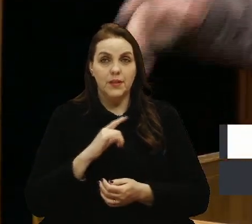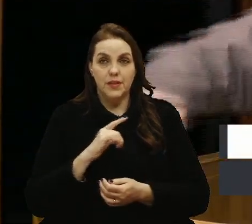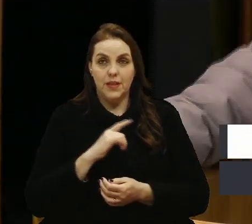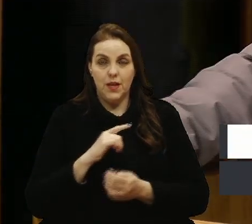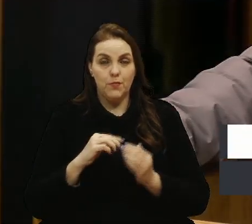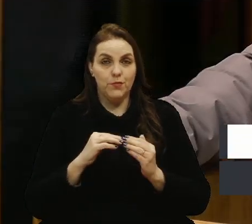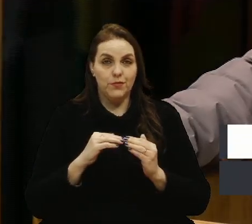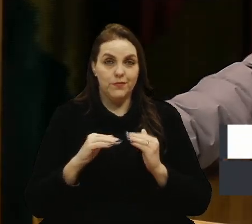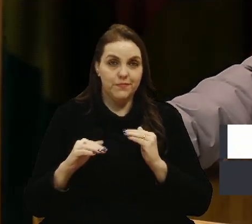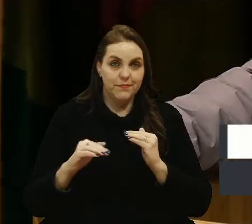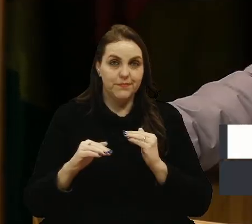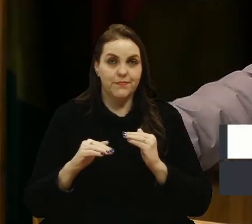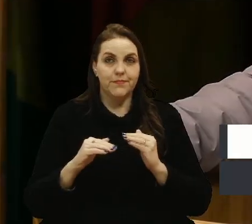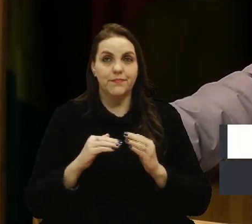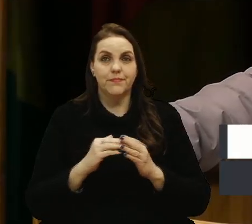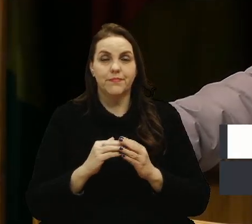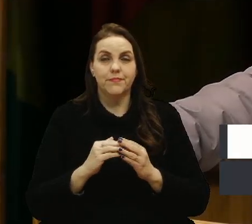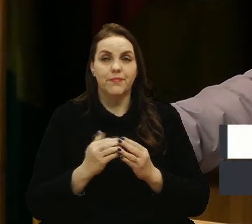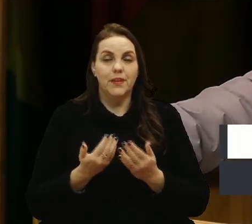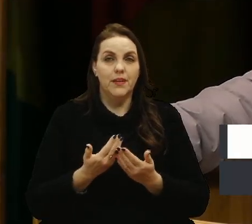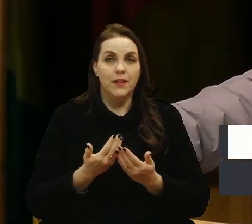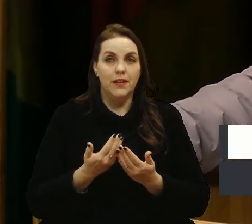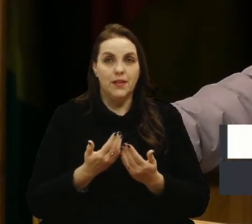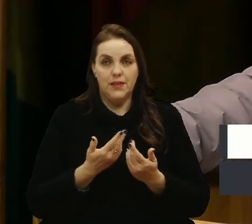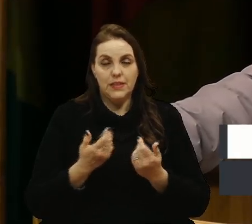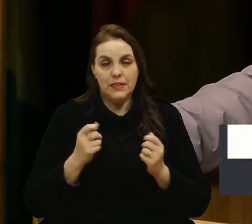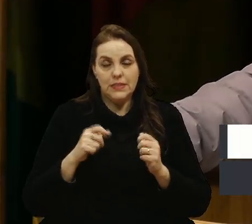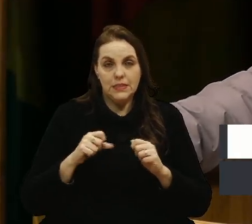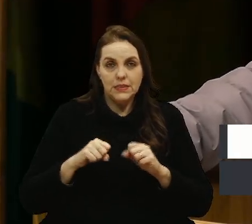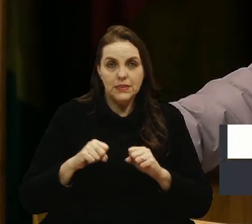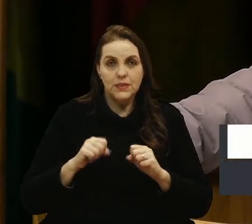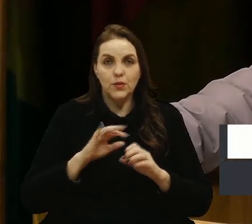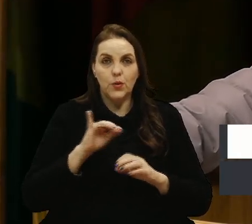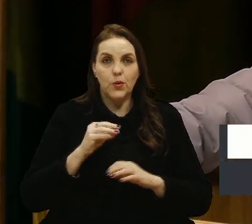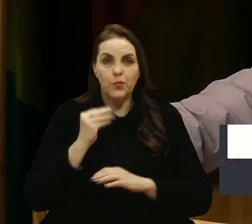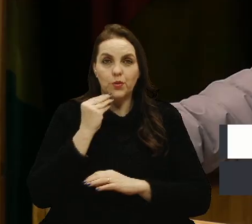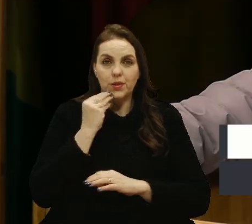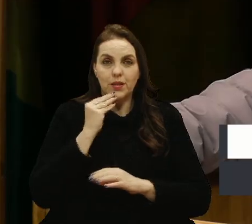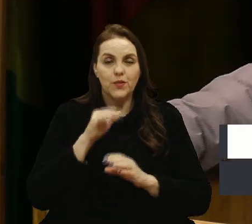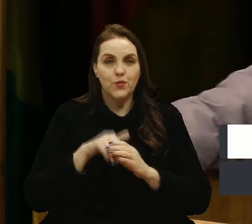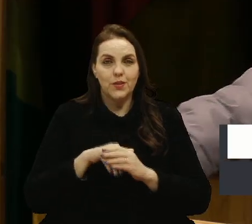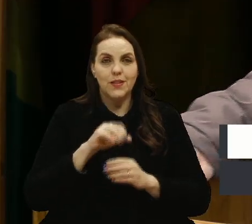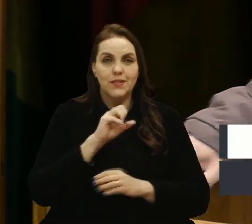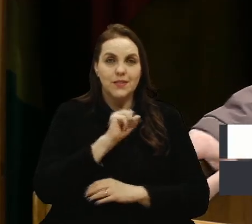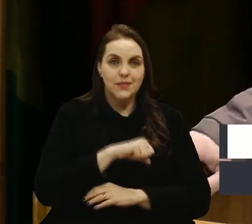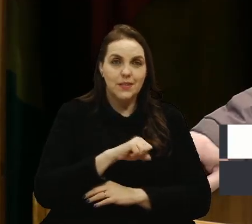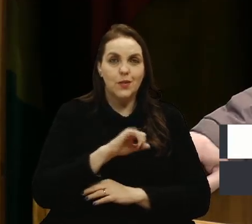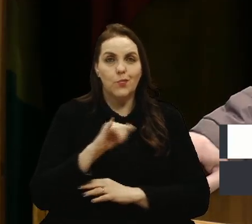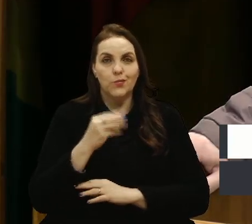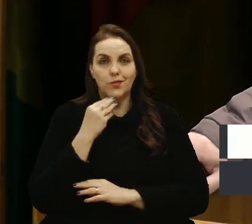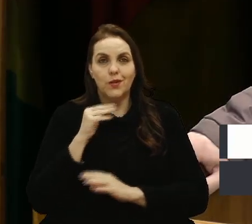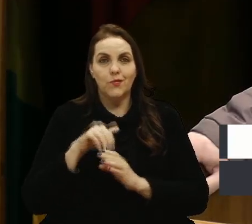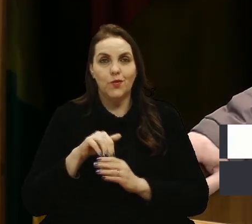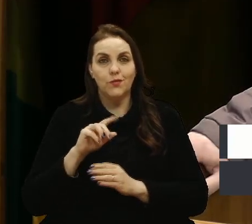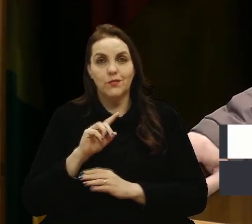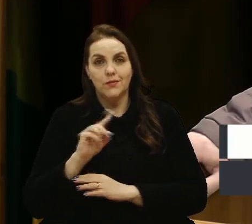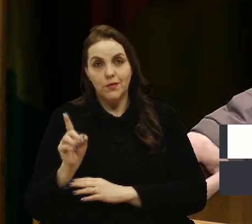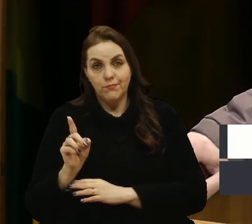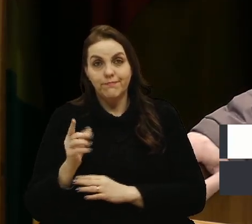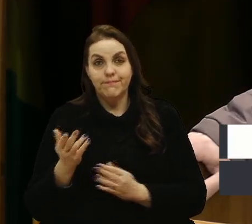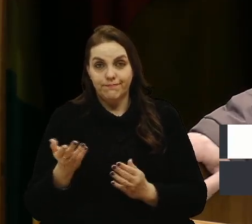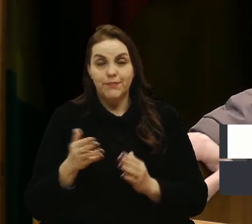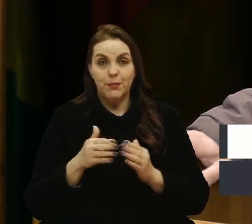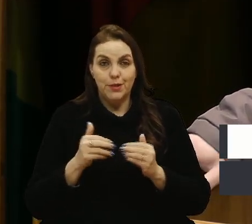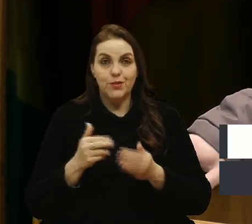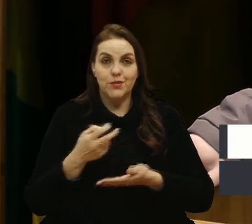aparência, temos divergência na essência. Eu tive a oportunidade de votar algumas vezes sim, outras oportunidades de votar não, nos pedidos